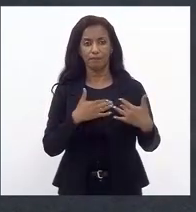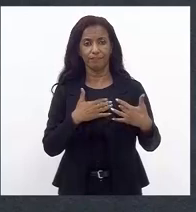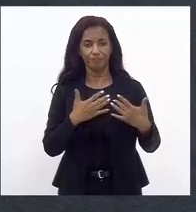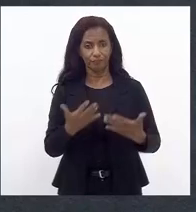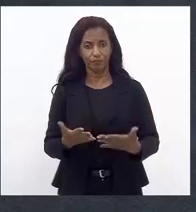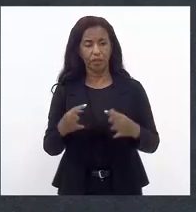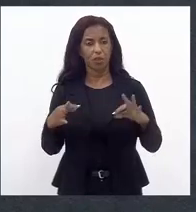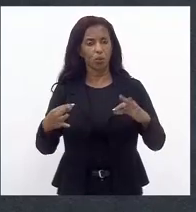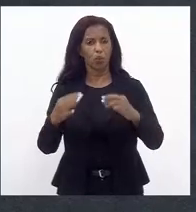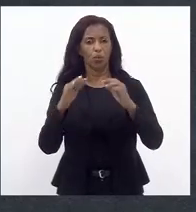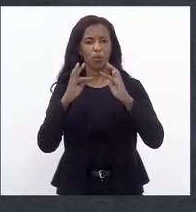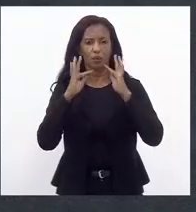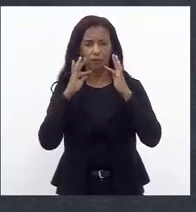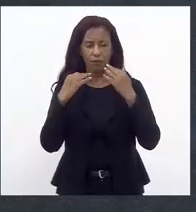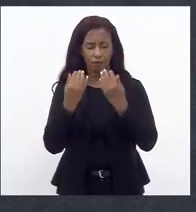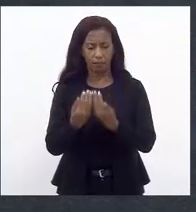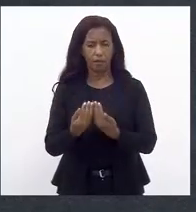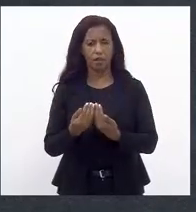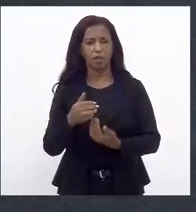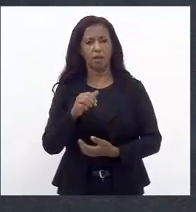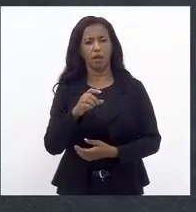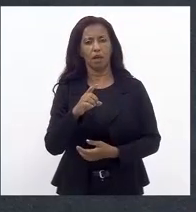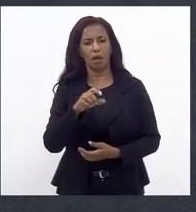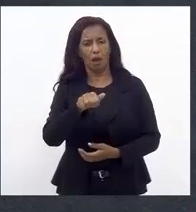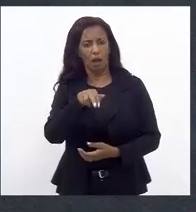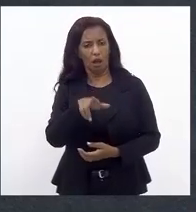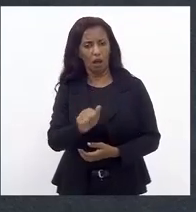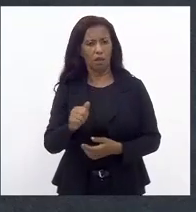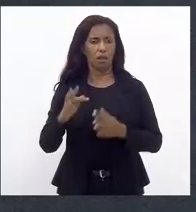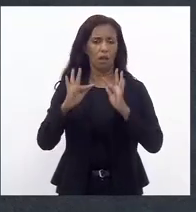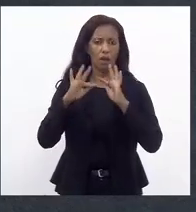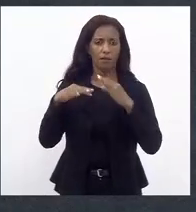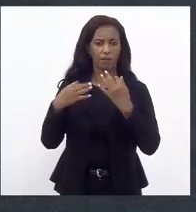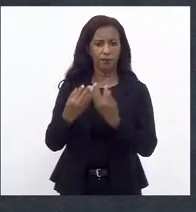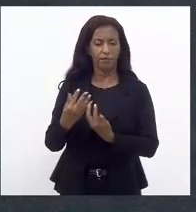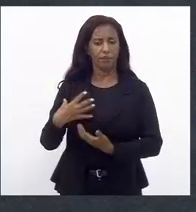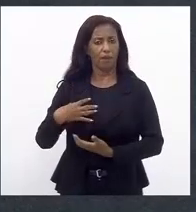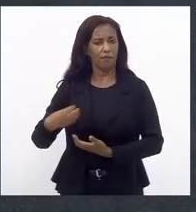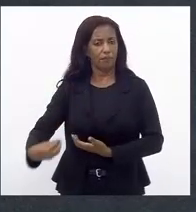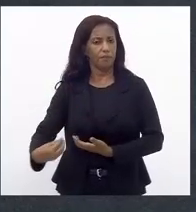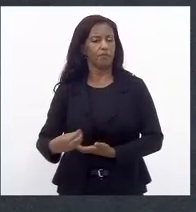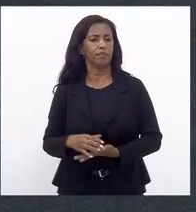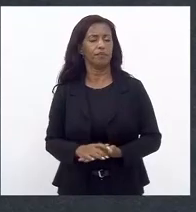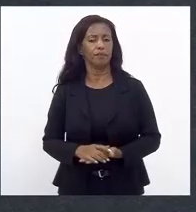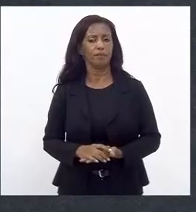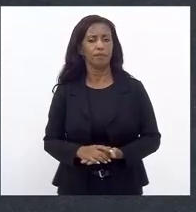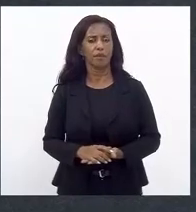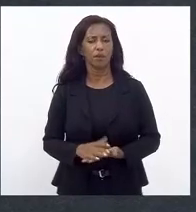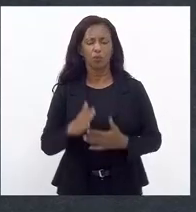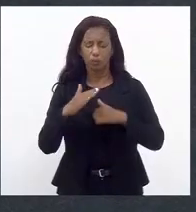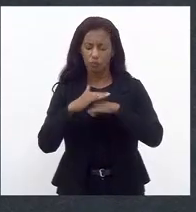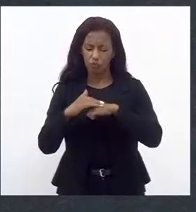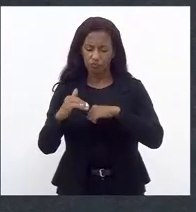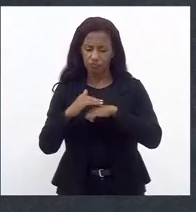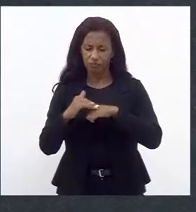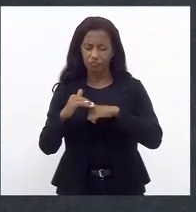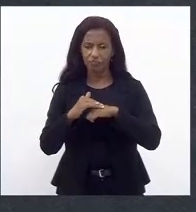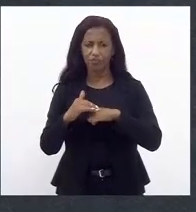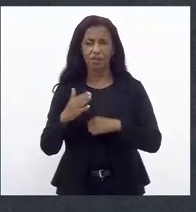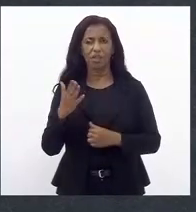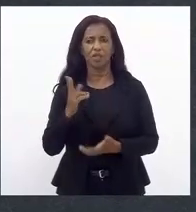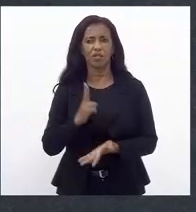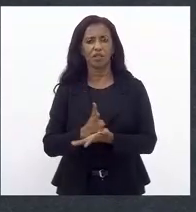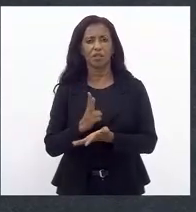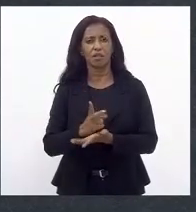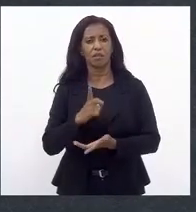desejar a toda a família do nilo a dona Ana a seus filhos a sua filha é o com todo carinho o que a